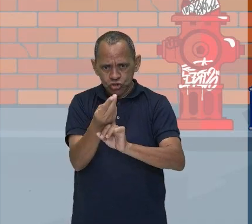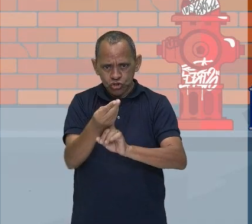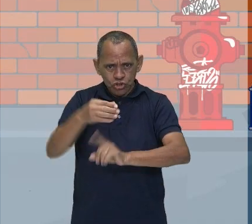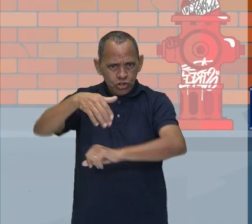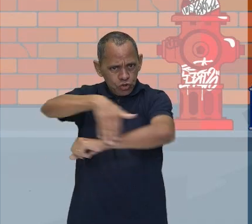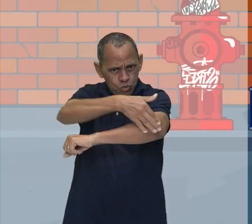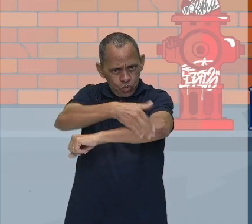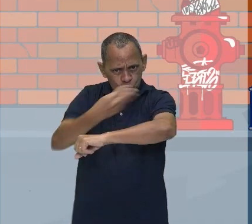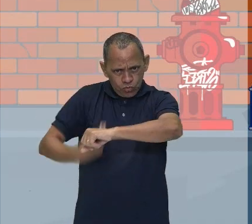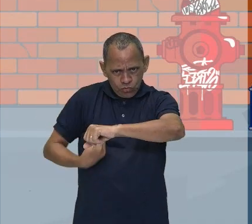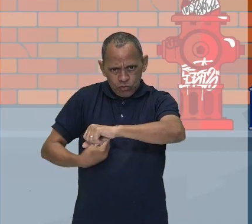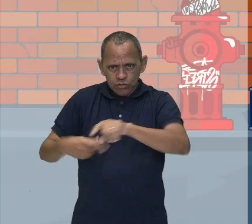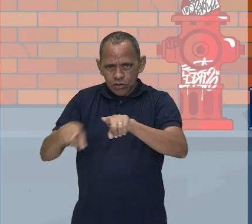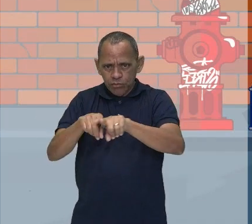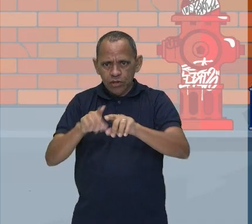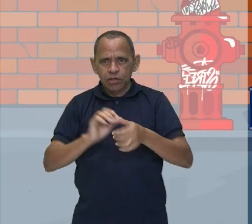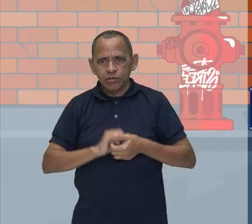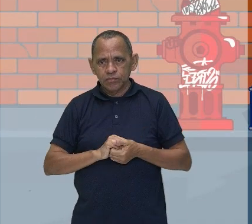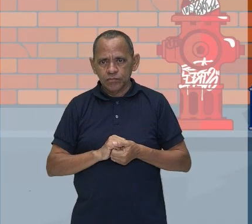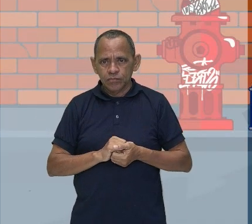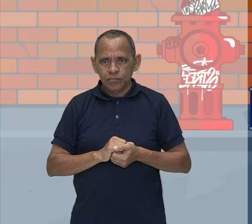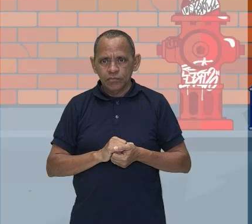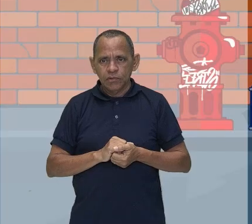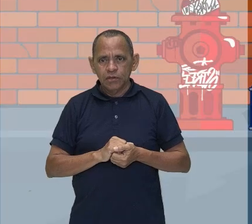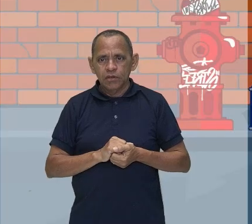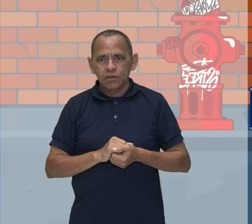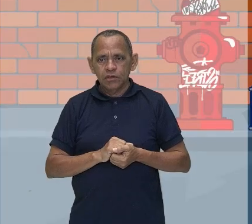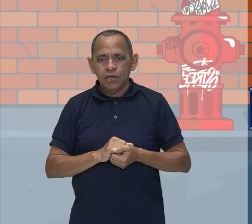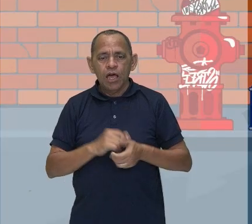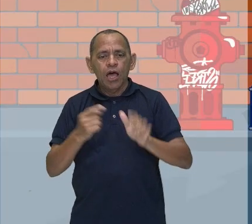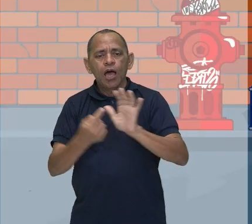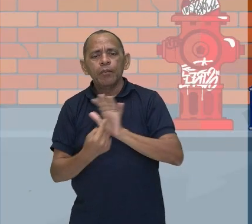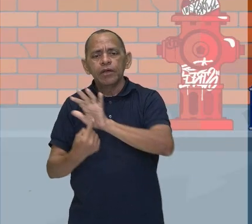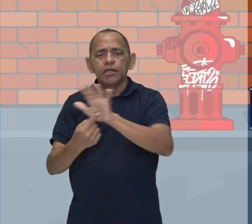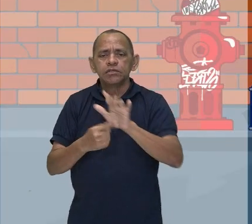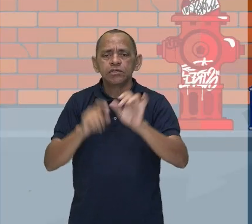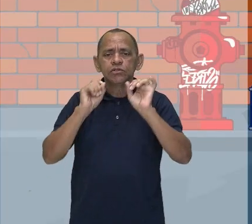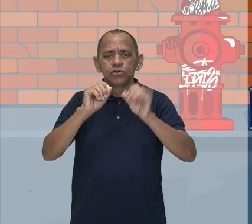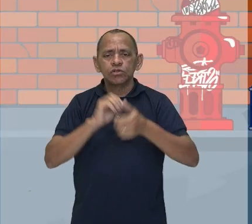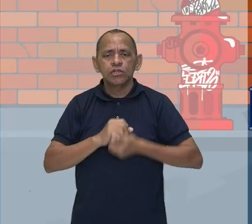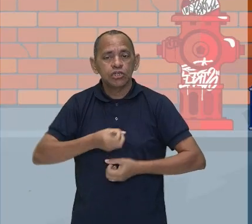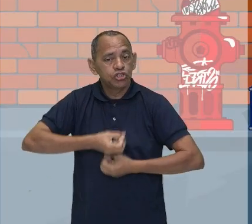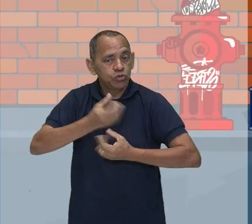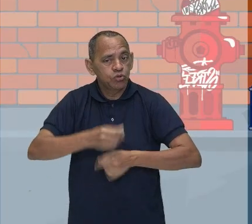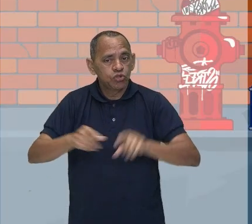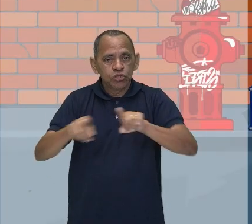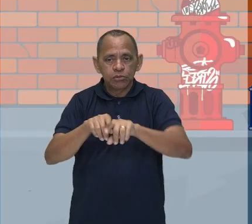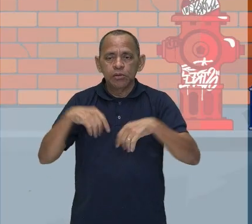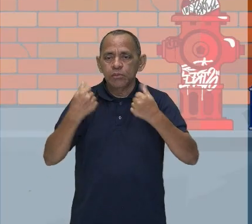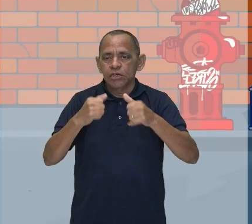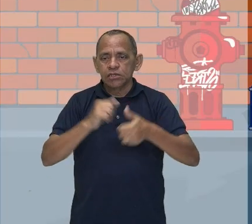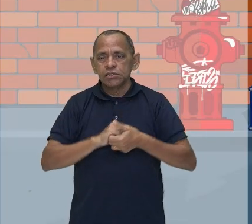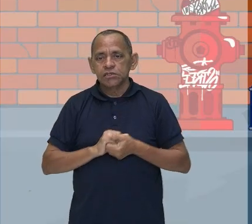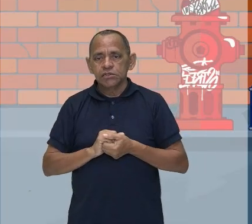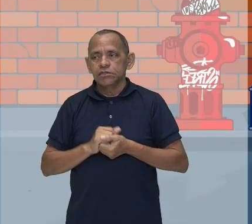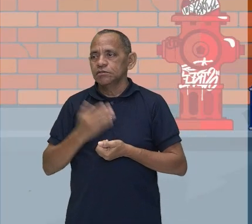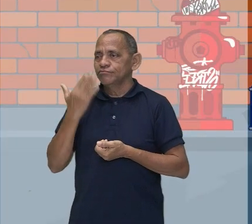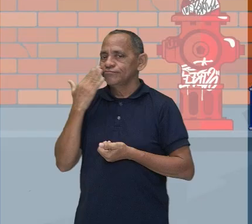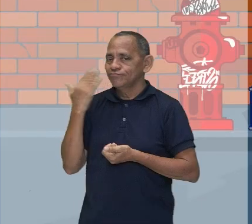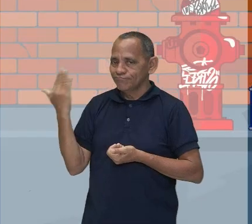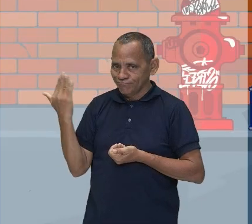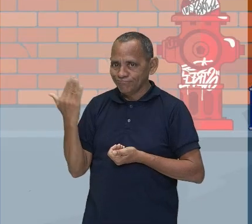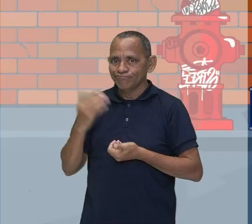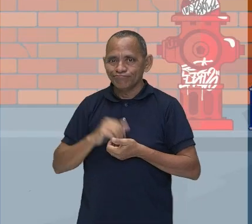ver, não é um artista mesmo que está vivendo, são pessoas que estão precisando fazer malabarismo para tentar viver.